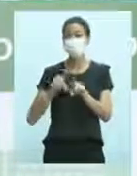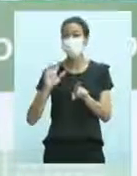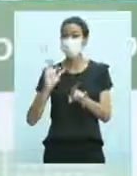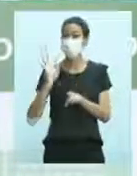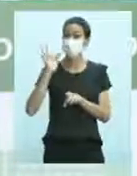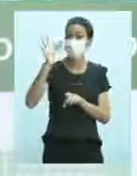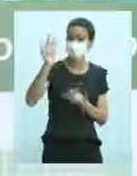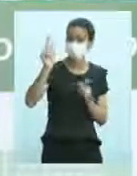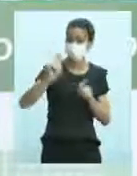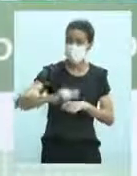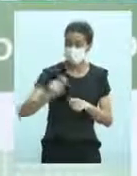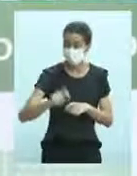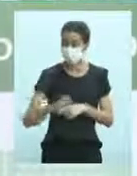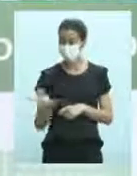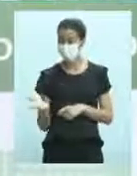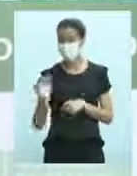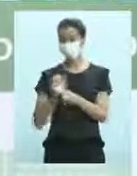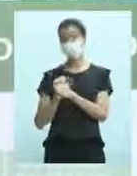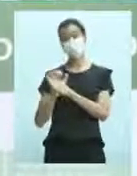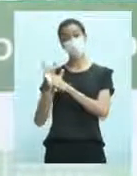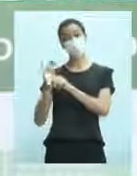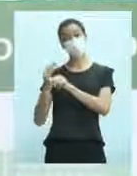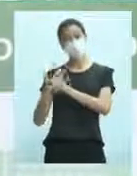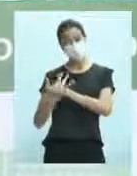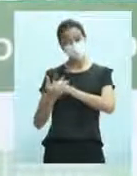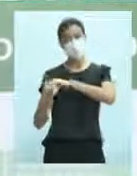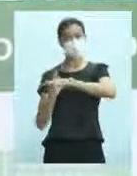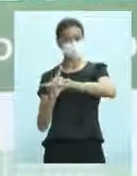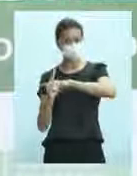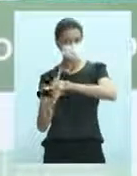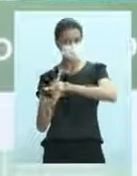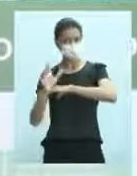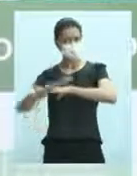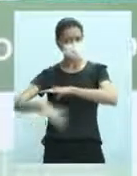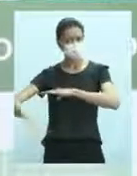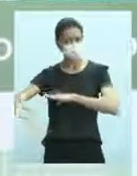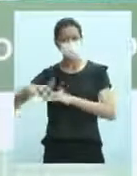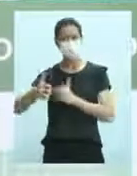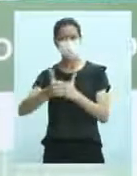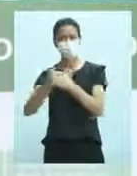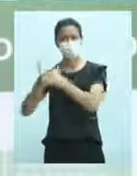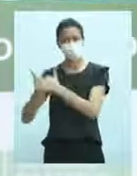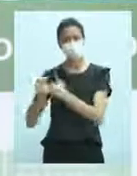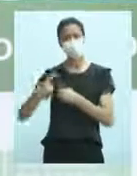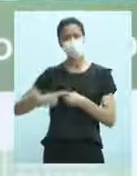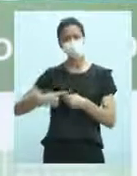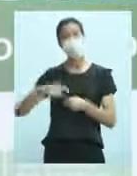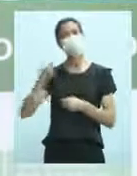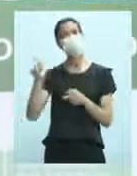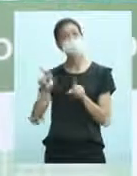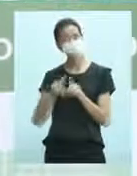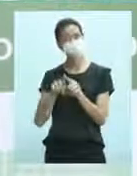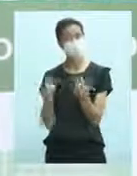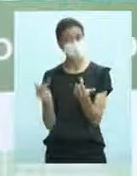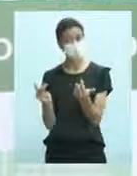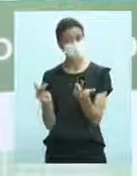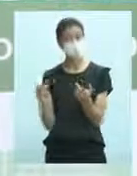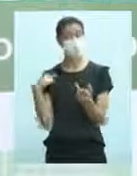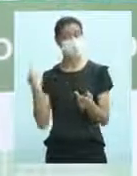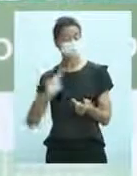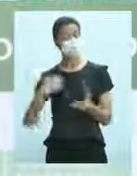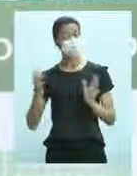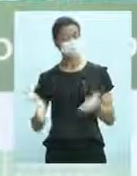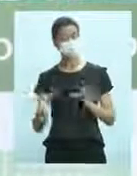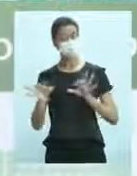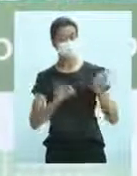do atendimento ao covil 19 naquela região de encaminhamos recurso importante para dourado